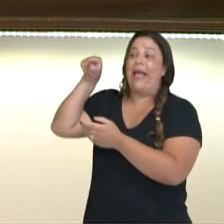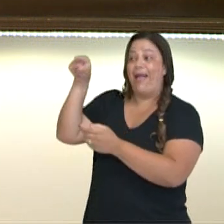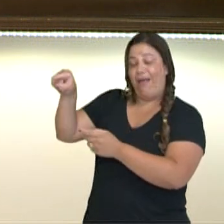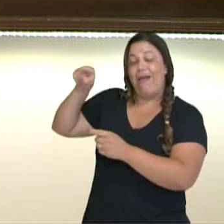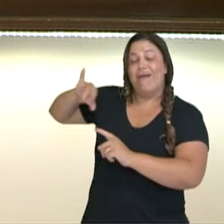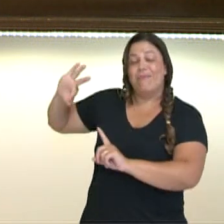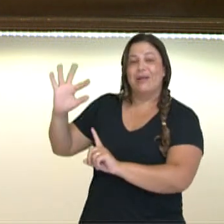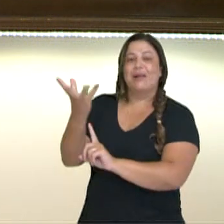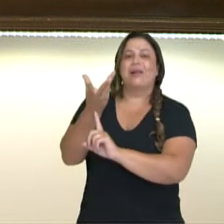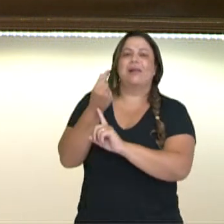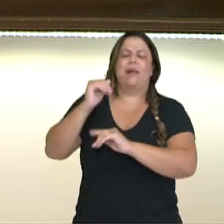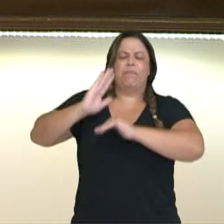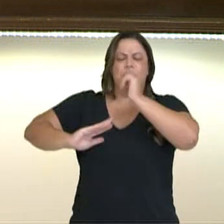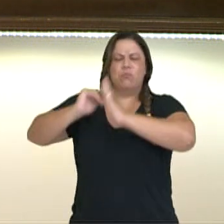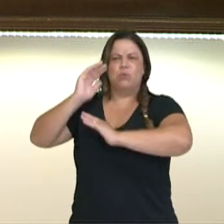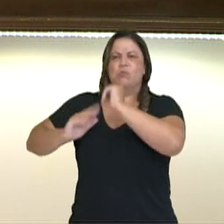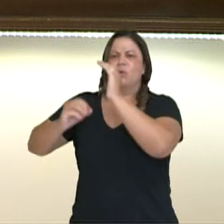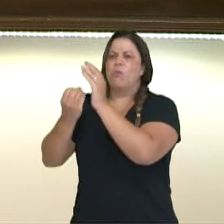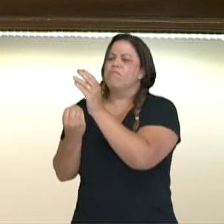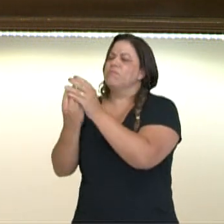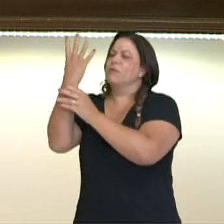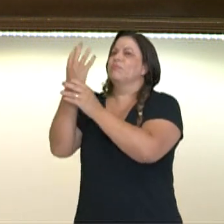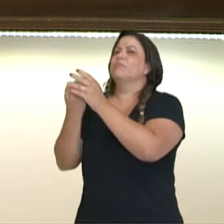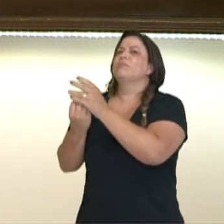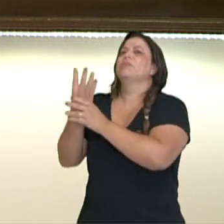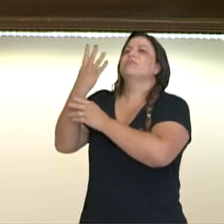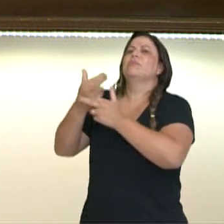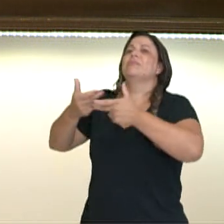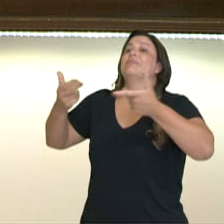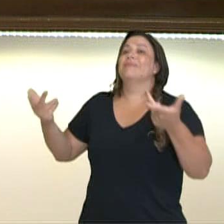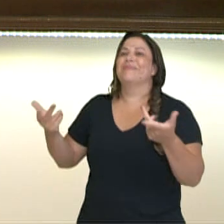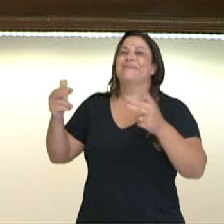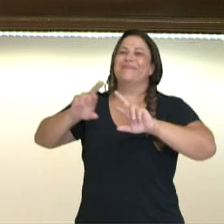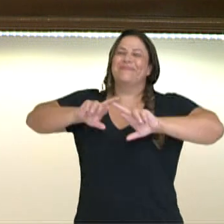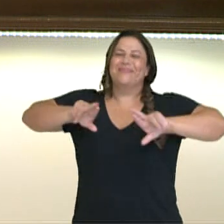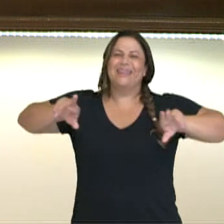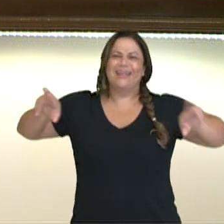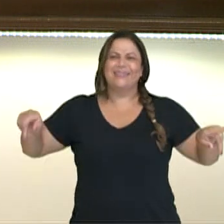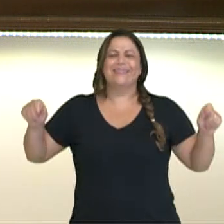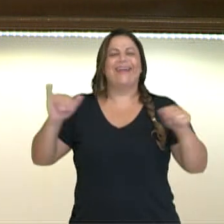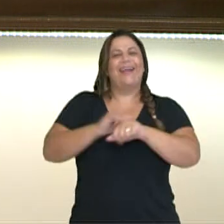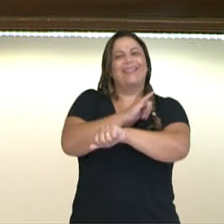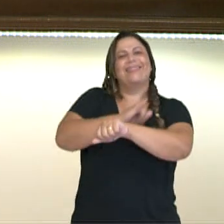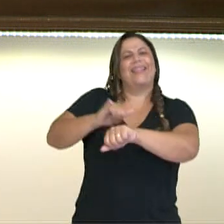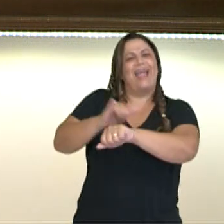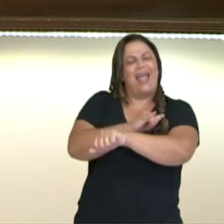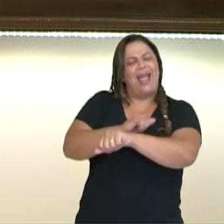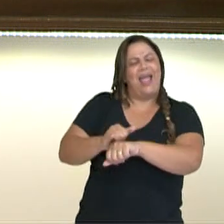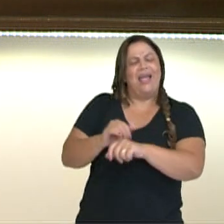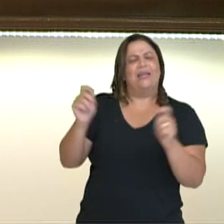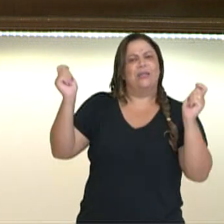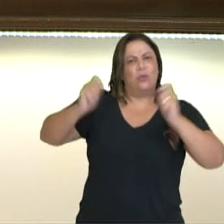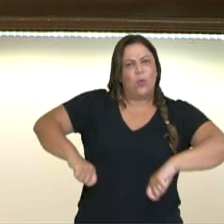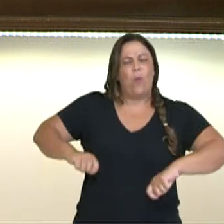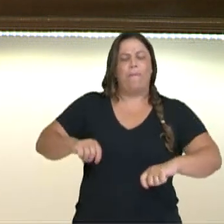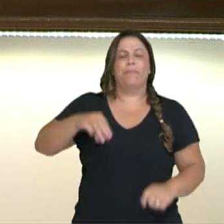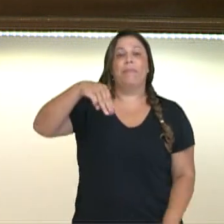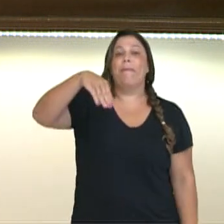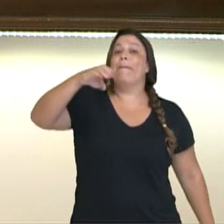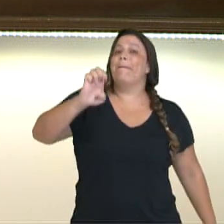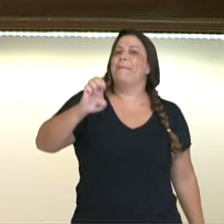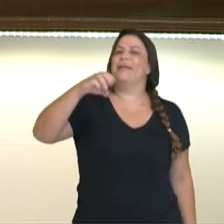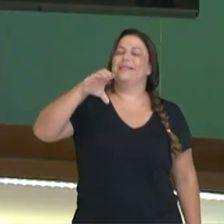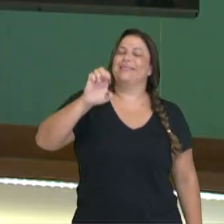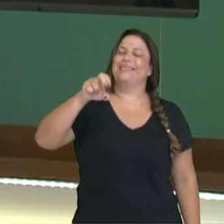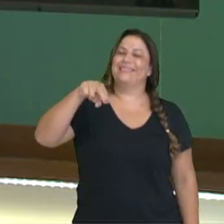produzam arte. E isso foi muito fundamental no Renascimento. A técnica é chamada de mecenato e quem a pratica é chamado de mecenas,